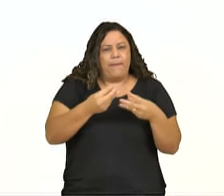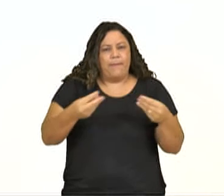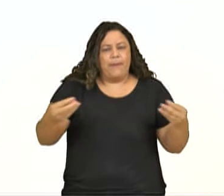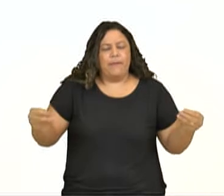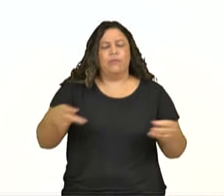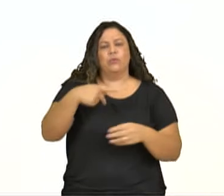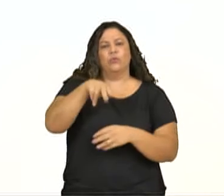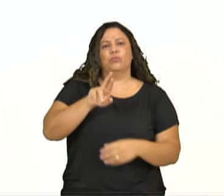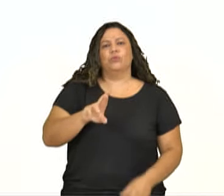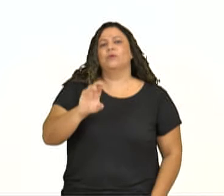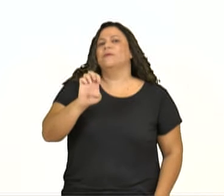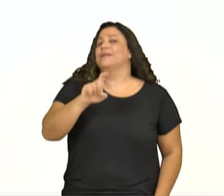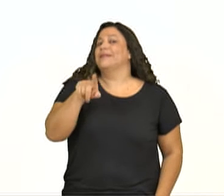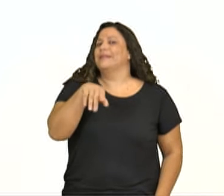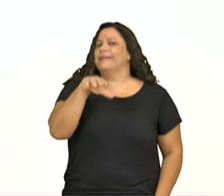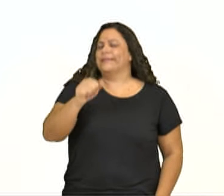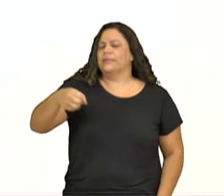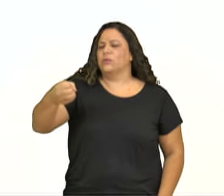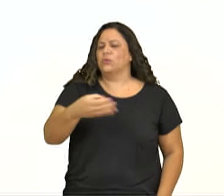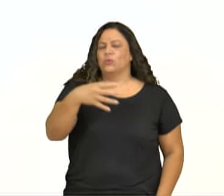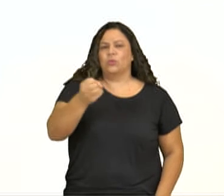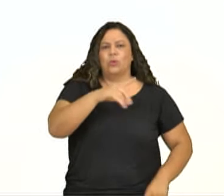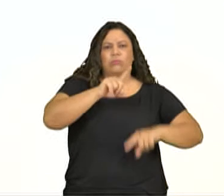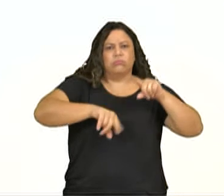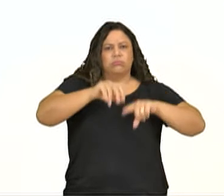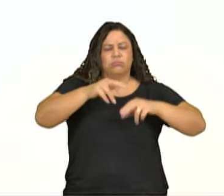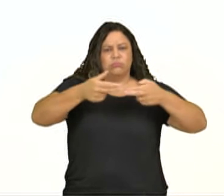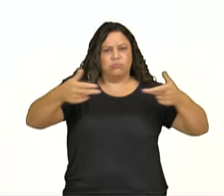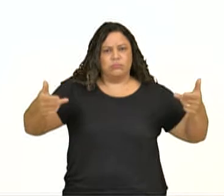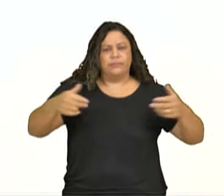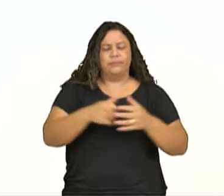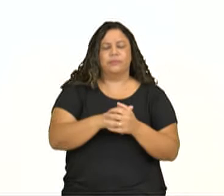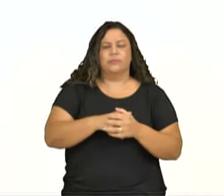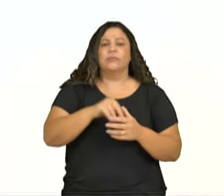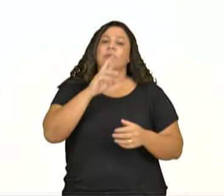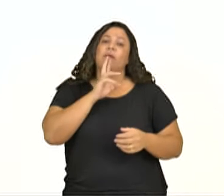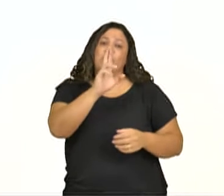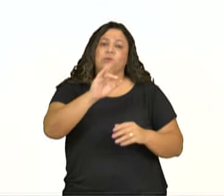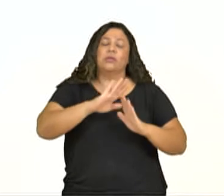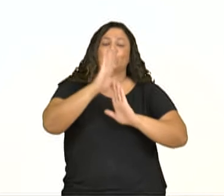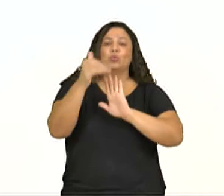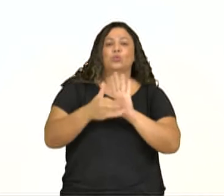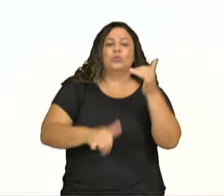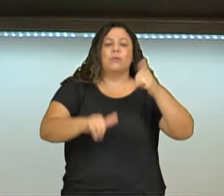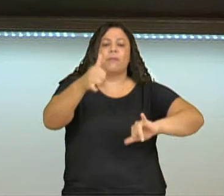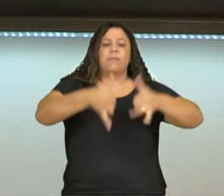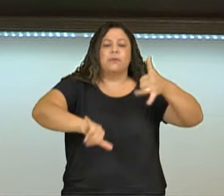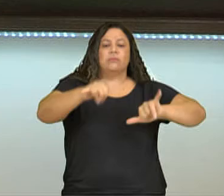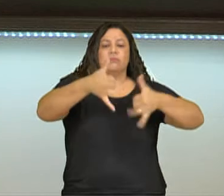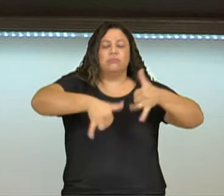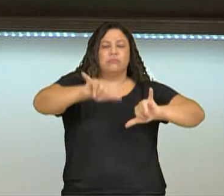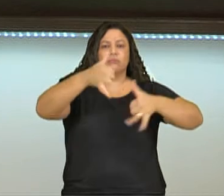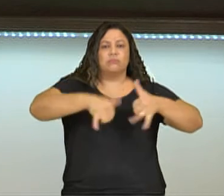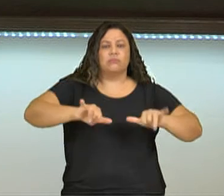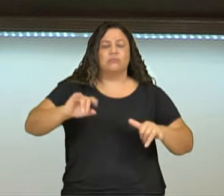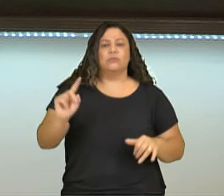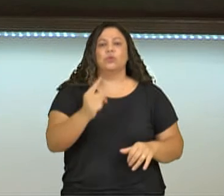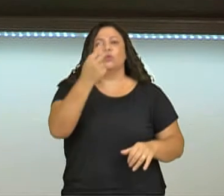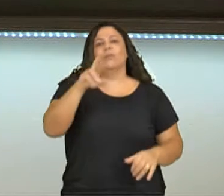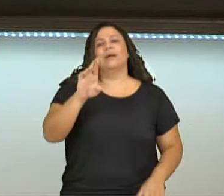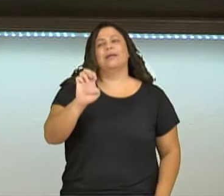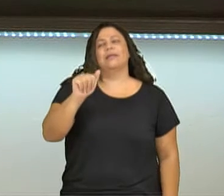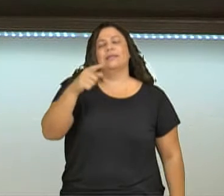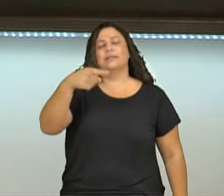de novas substâncias. Então, o resultado de toda a reação química. Então, vejam, uma reação, ela vai te dar sempre